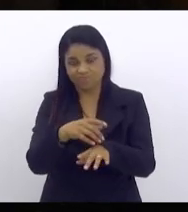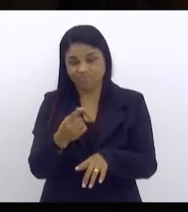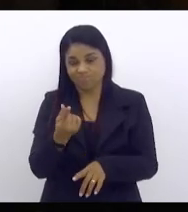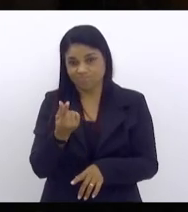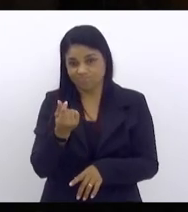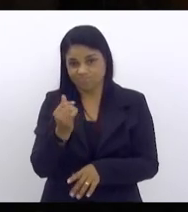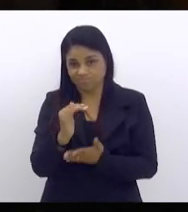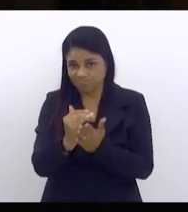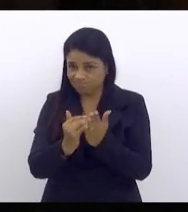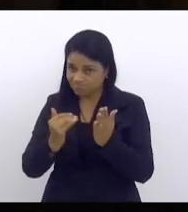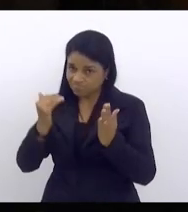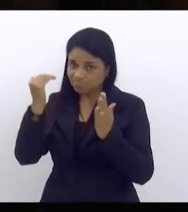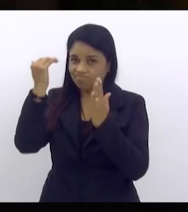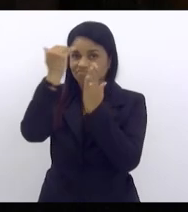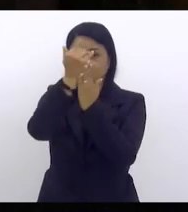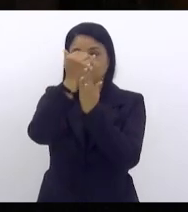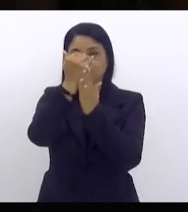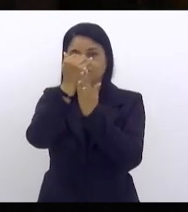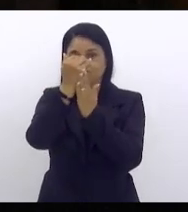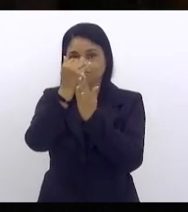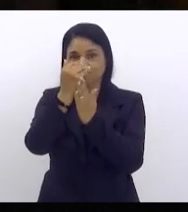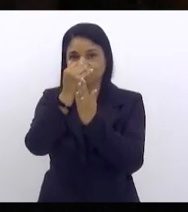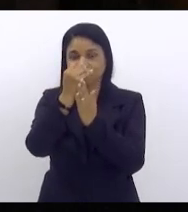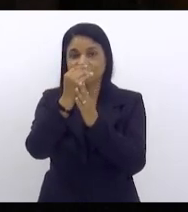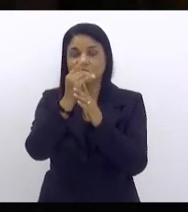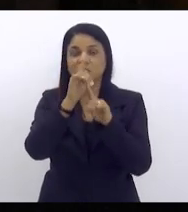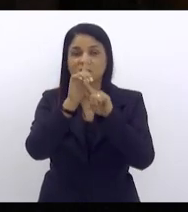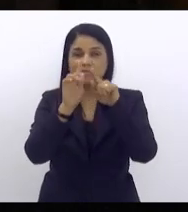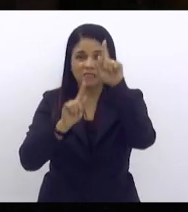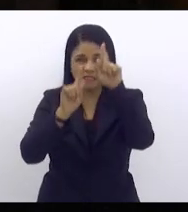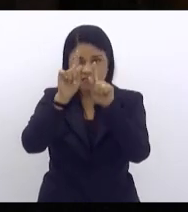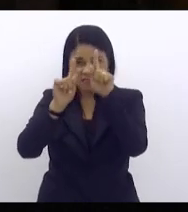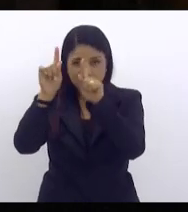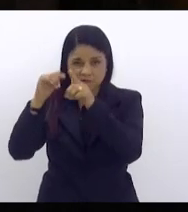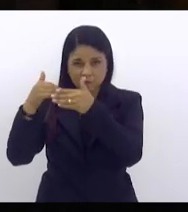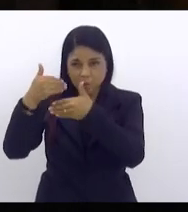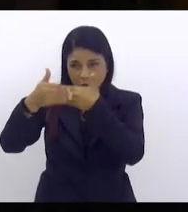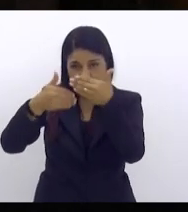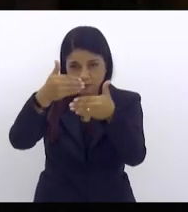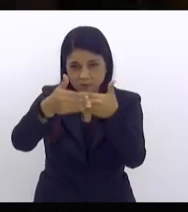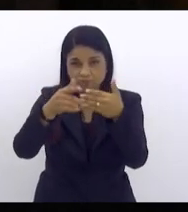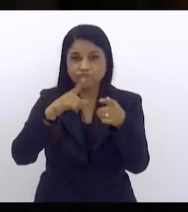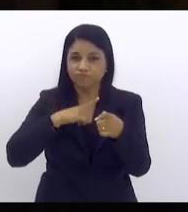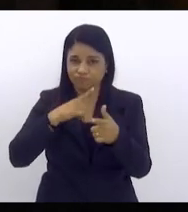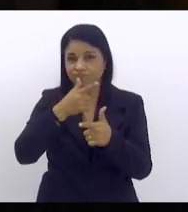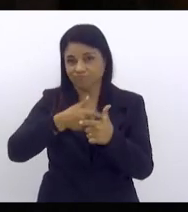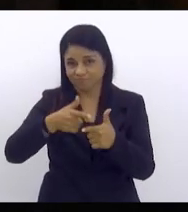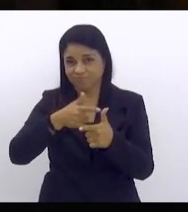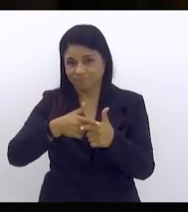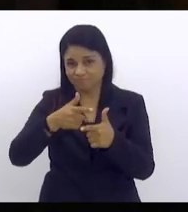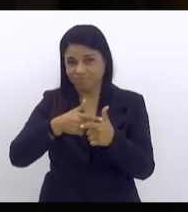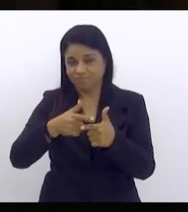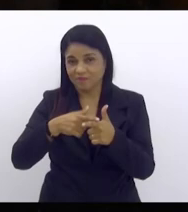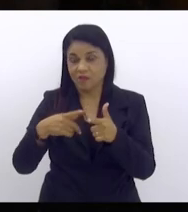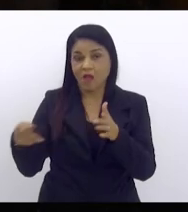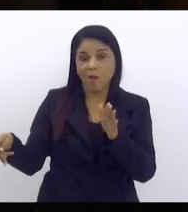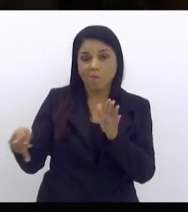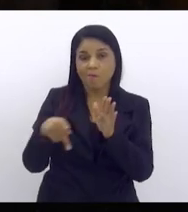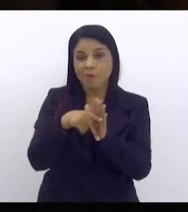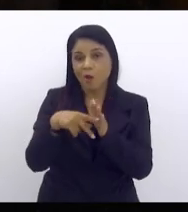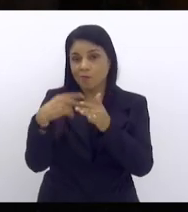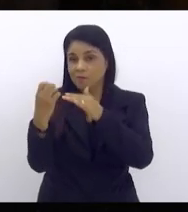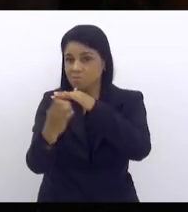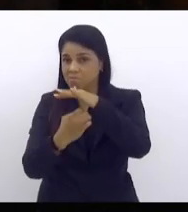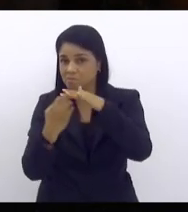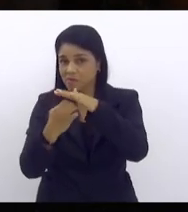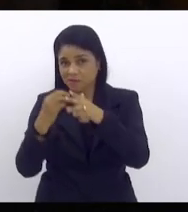superfaturados. E os procedimentos licitatórios tinham problemas, porque a própria empresa, o